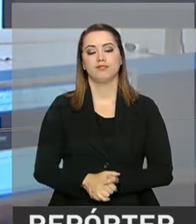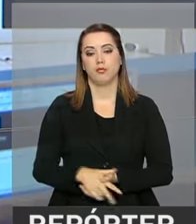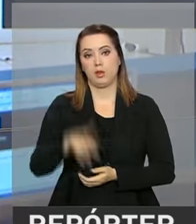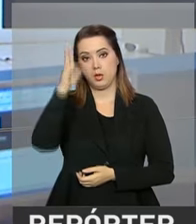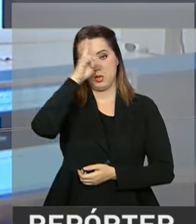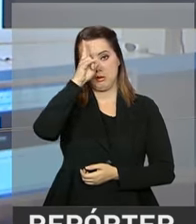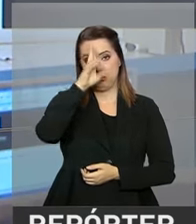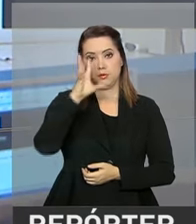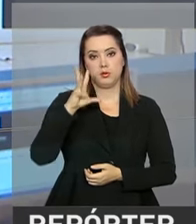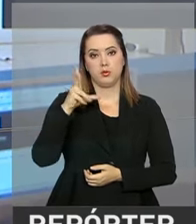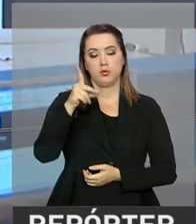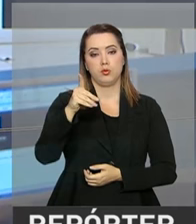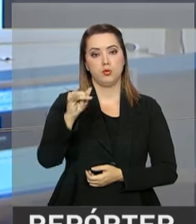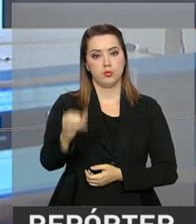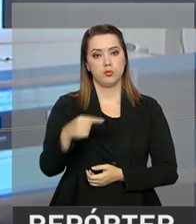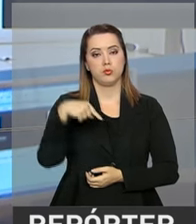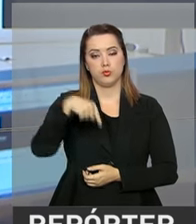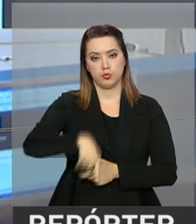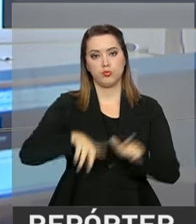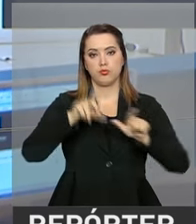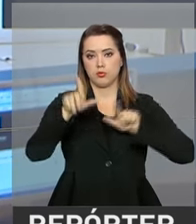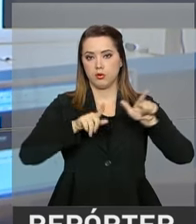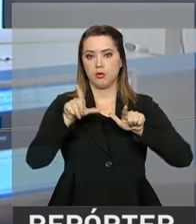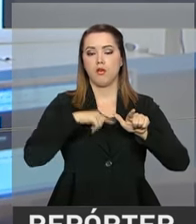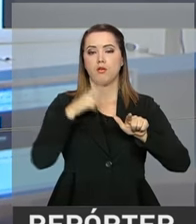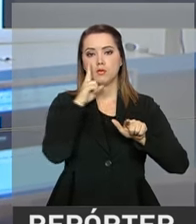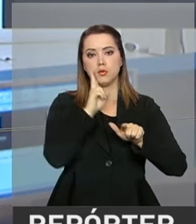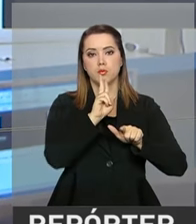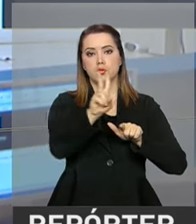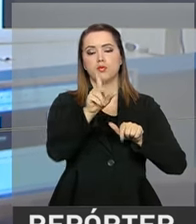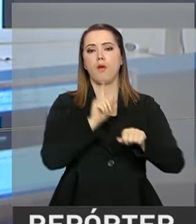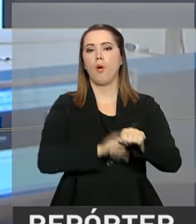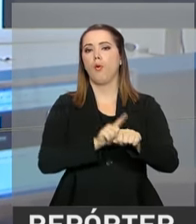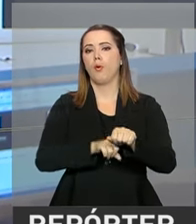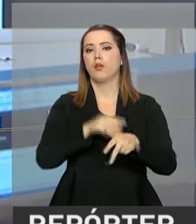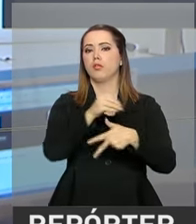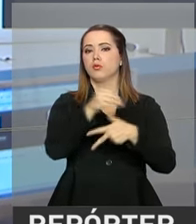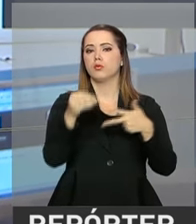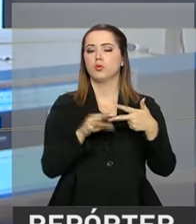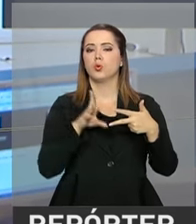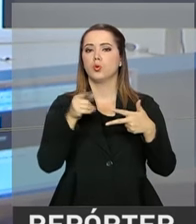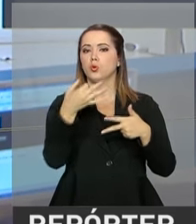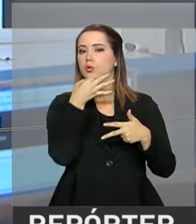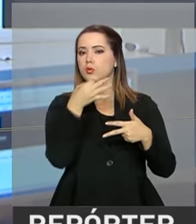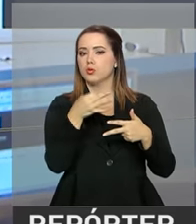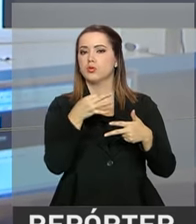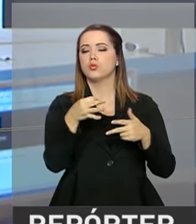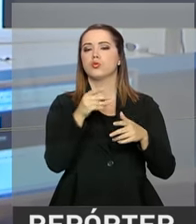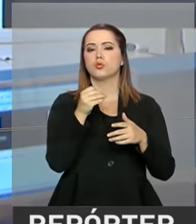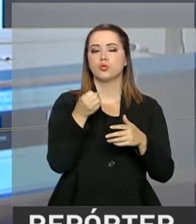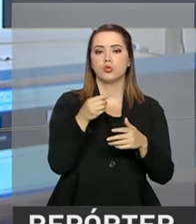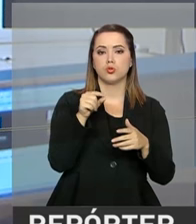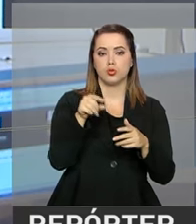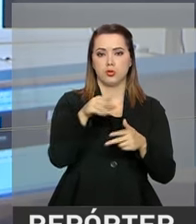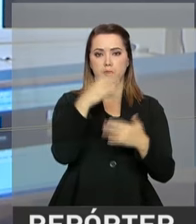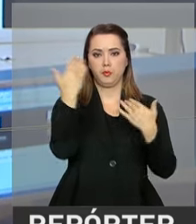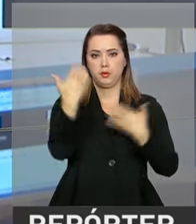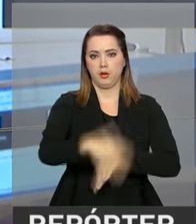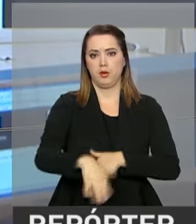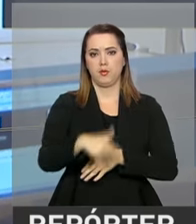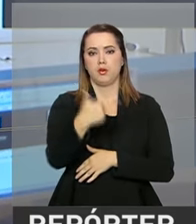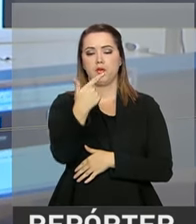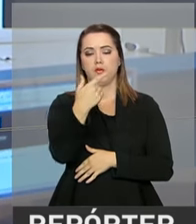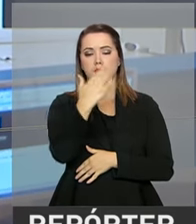Lembrando que todos os dias aqui na TVNBR você pode acompanhar a hora do Enem com todas as dicas para a prova, as aulas